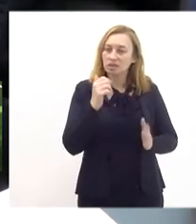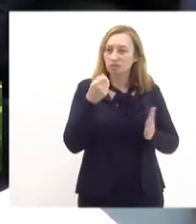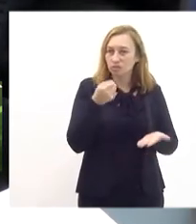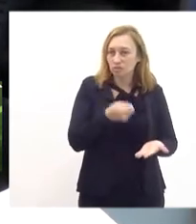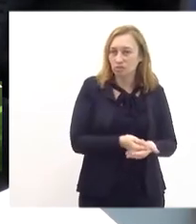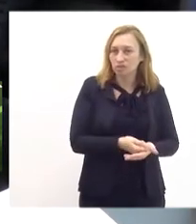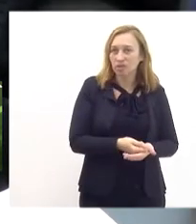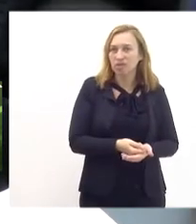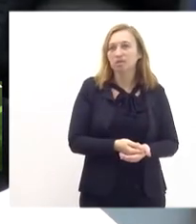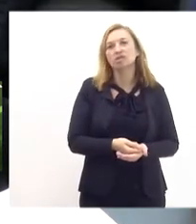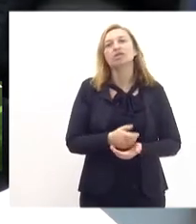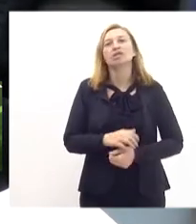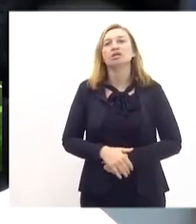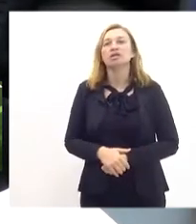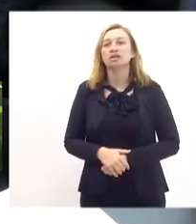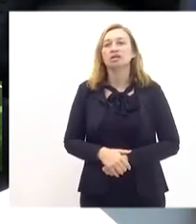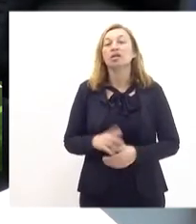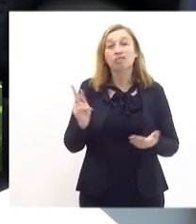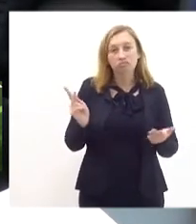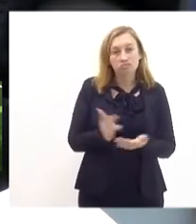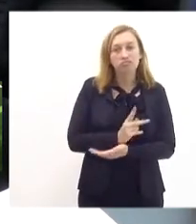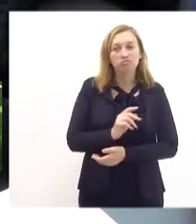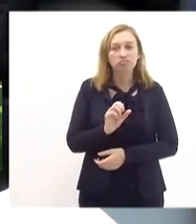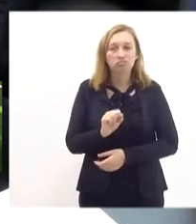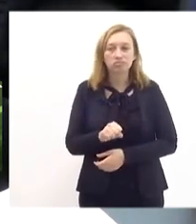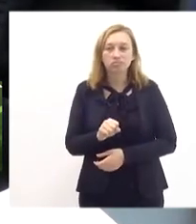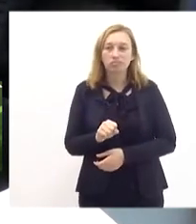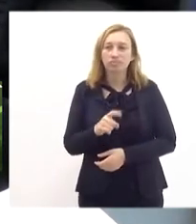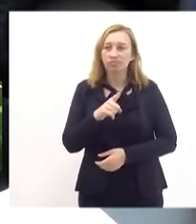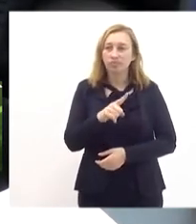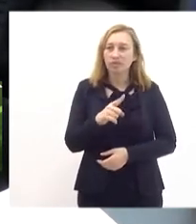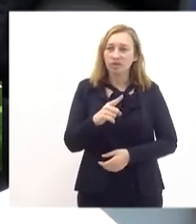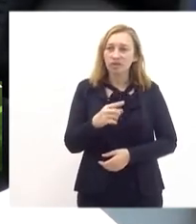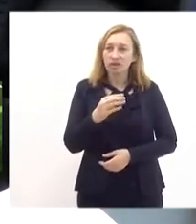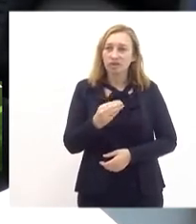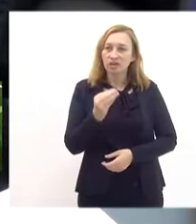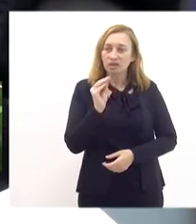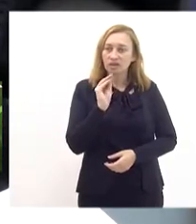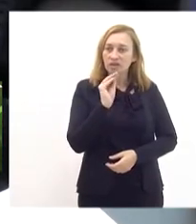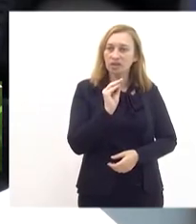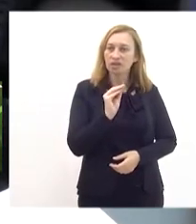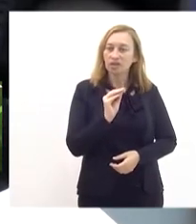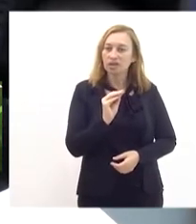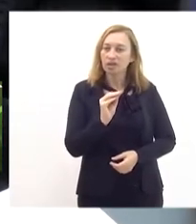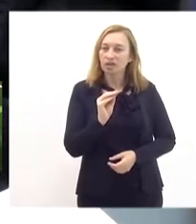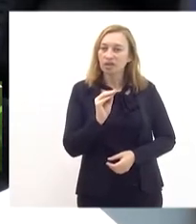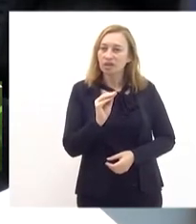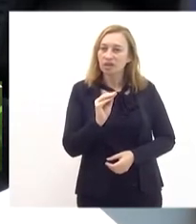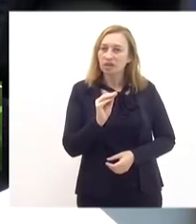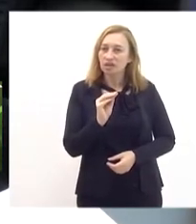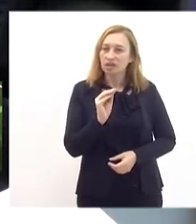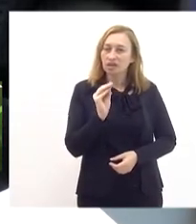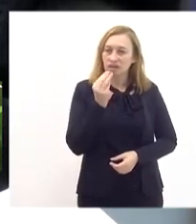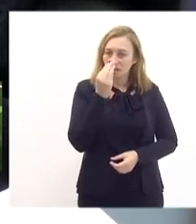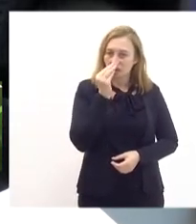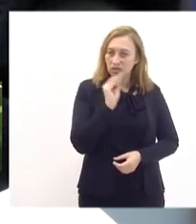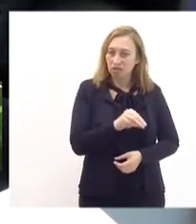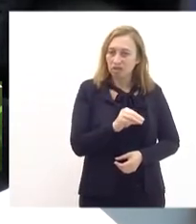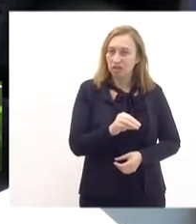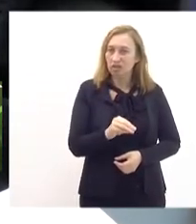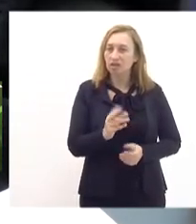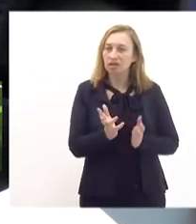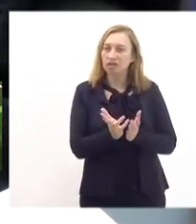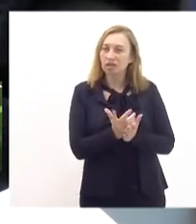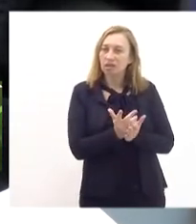das finalidades públicas. Acontece que essa renúncia de receita pública gera o que a gente conhece no âmbito